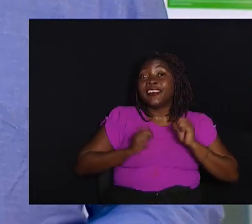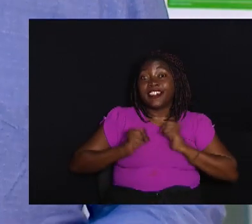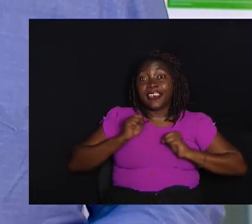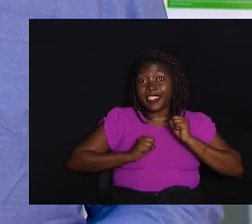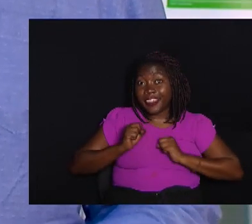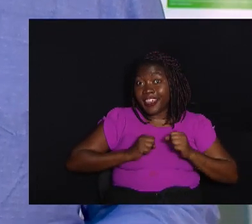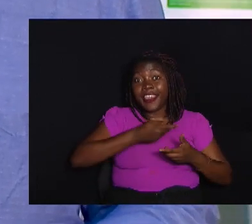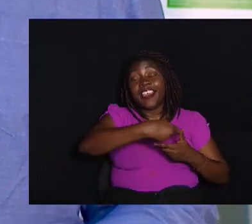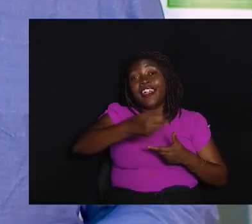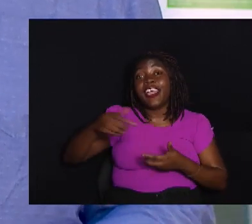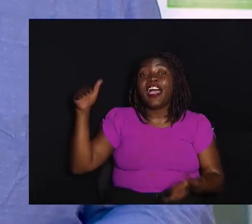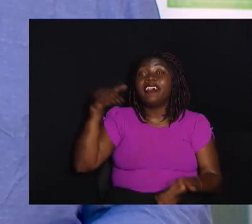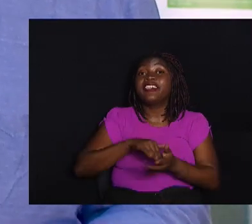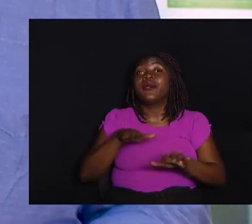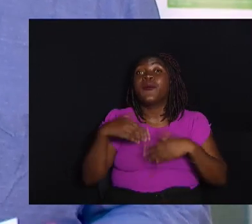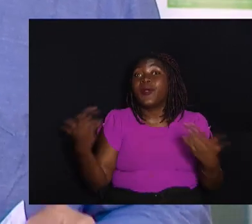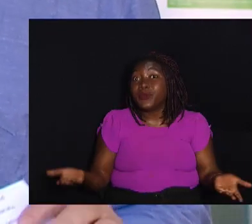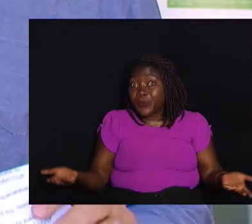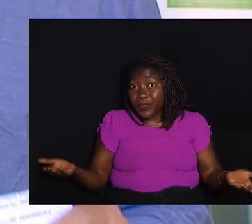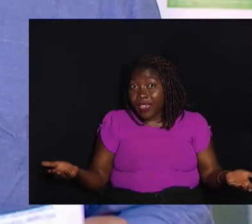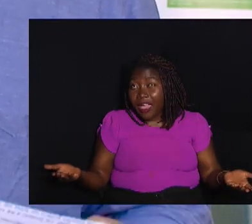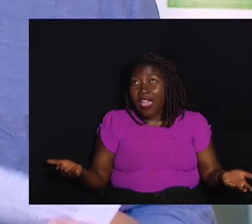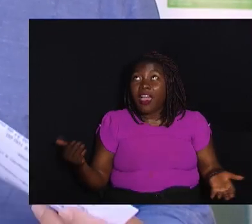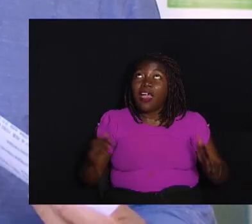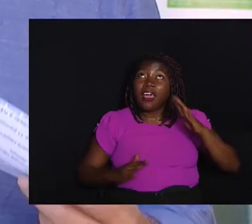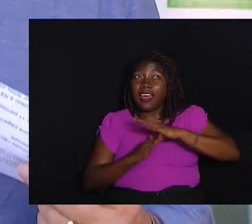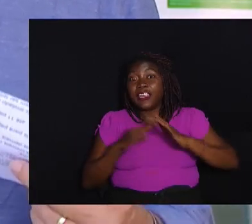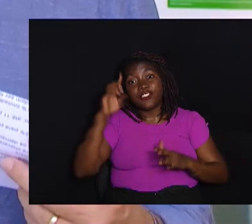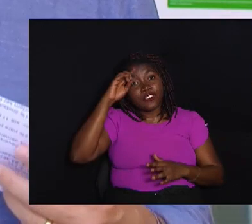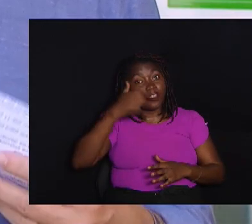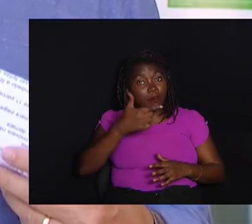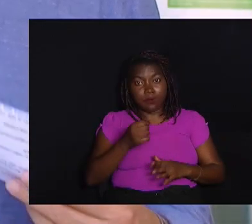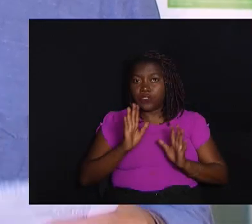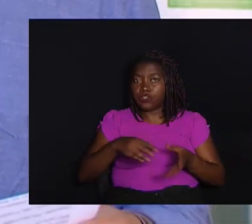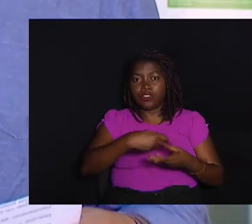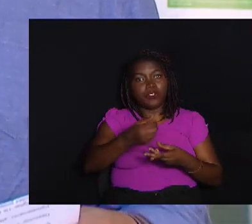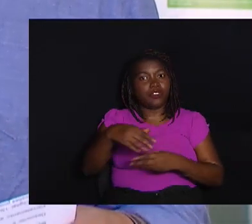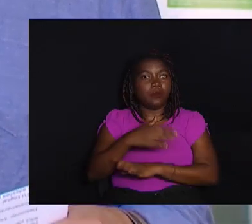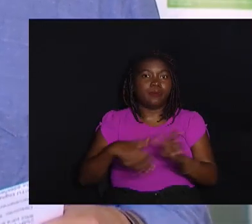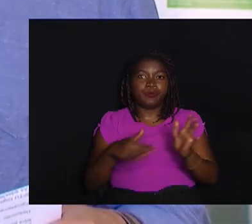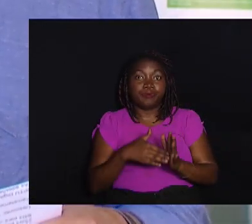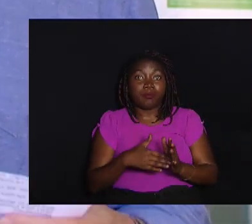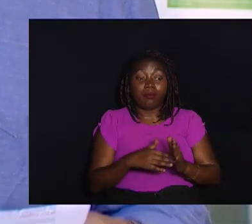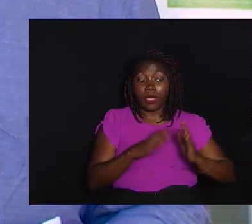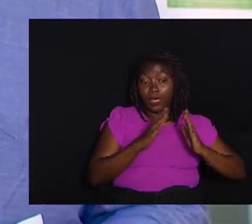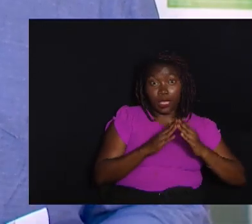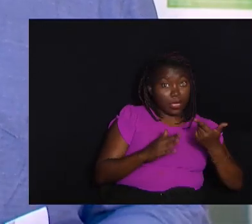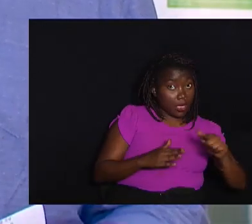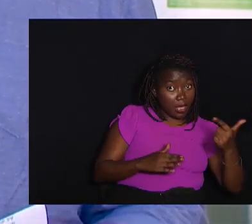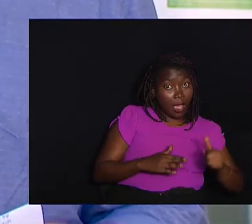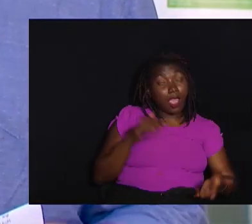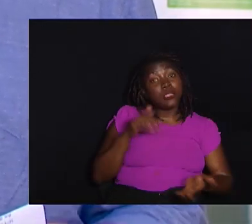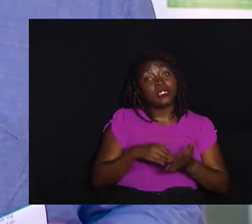sejam distribuídos até quando, secretário? A expectativa é no máximo até o dia 20 já estejam todos entregues, os não residenciais, e até o final do